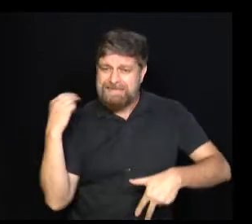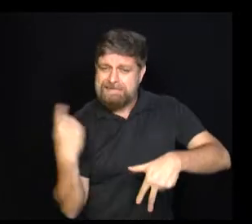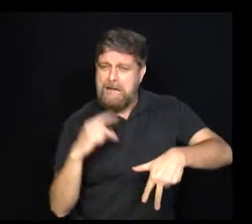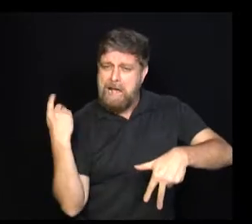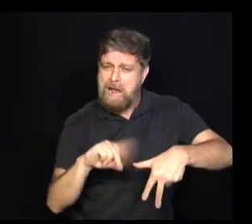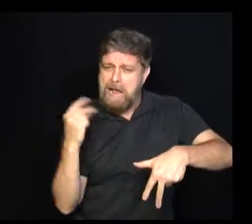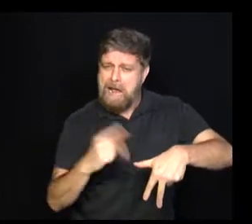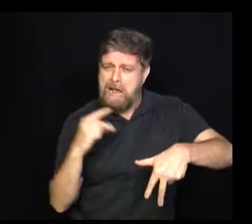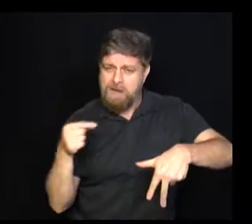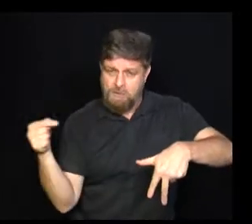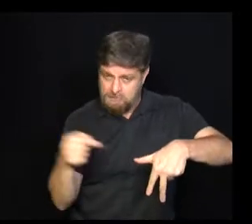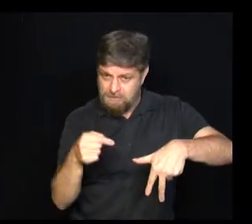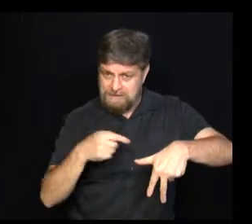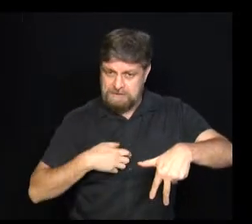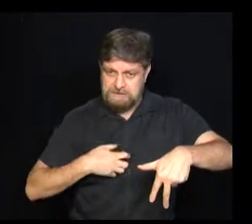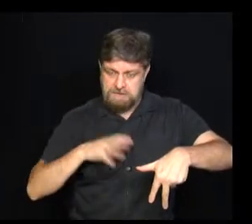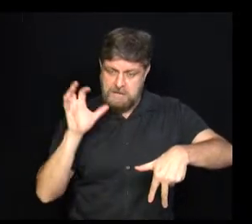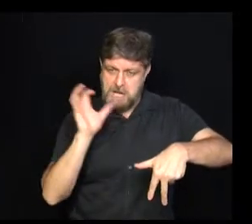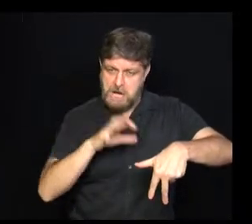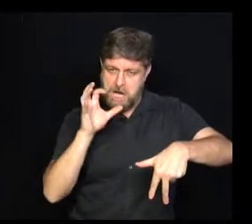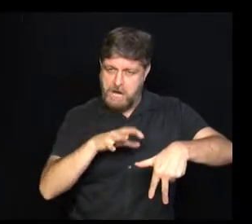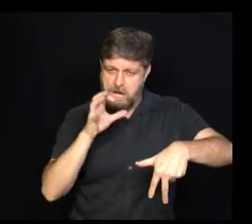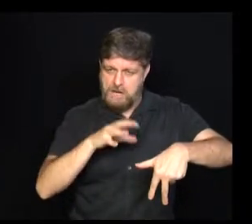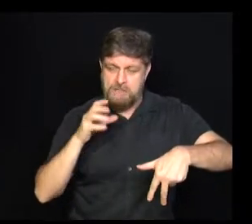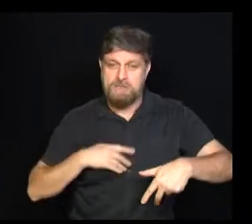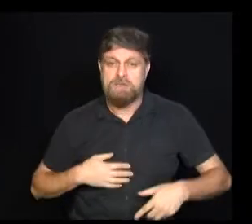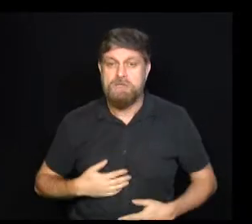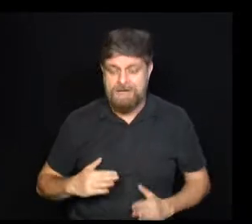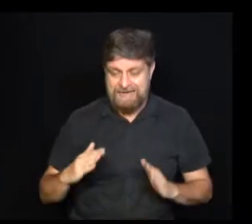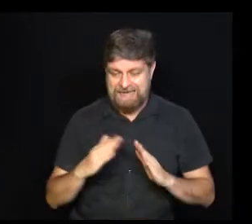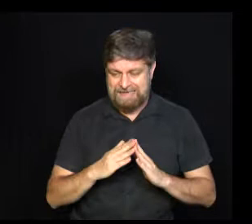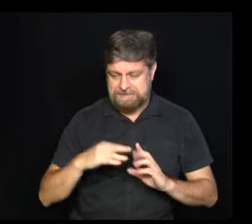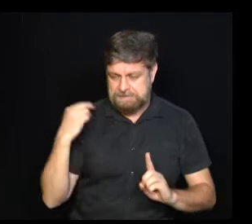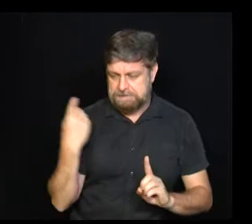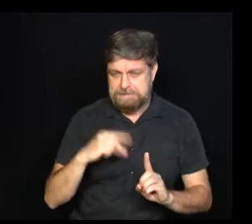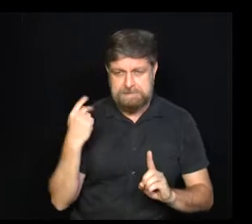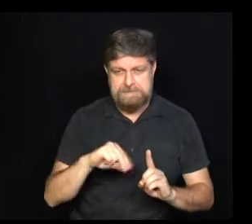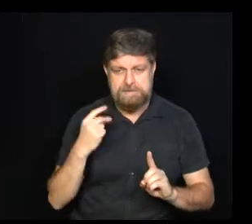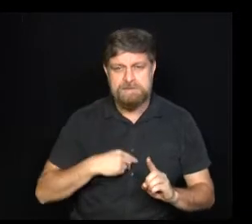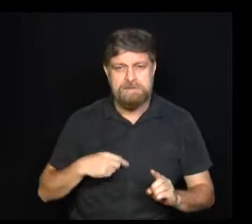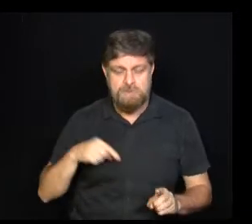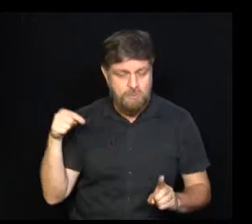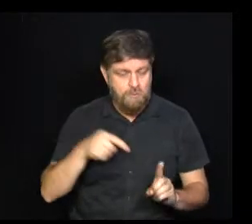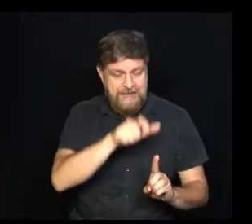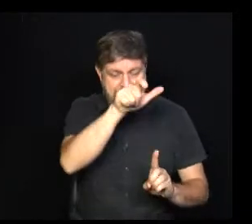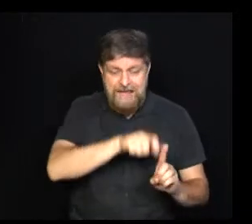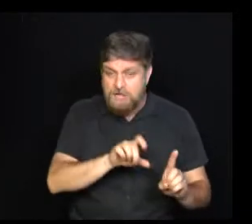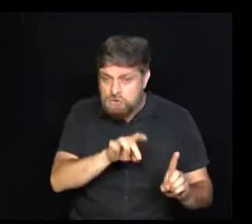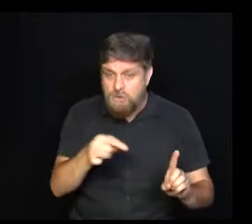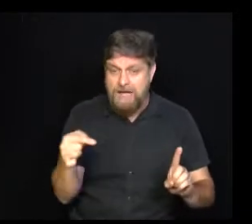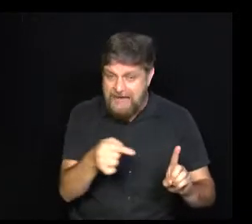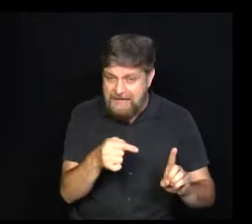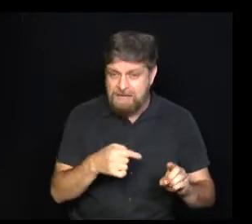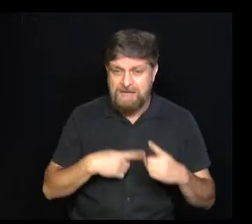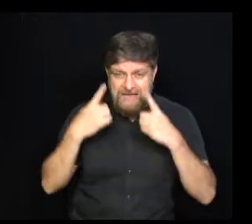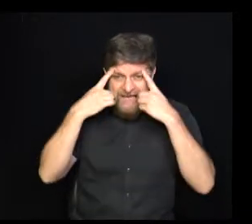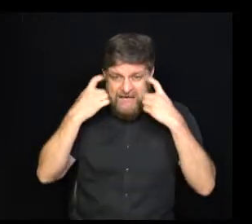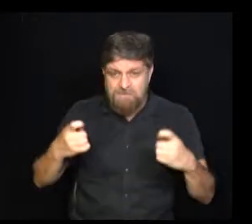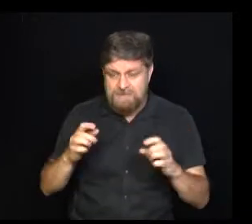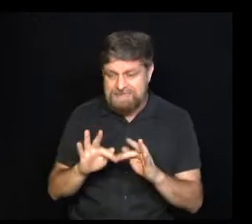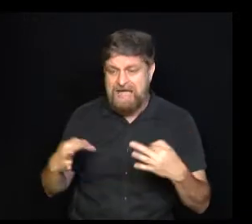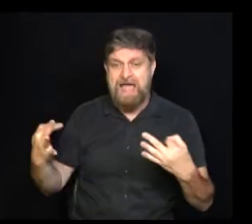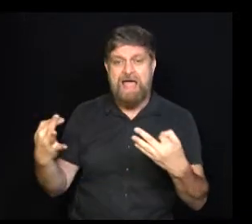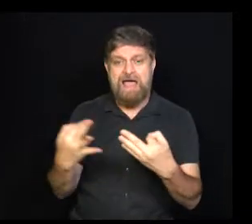mulher sofre violência doméstica, isso não se resume a ela. Essa violência ela é